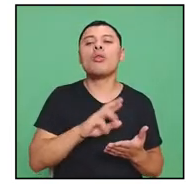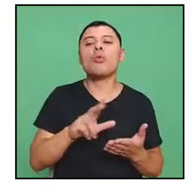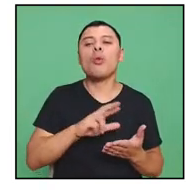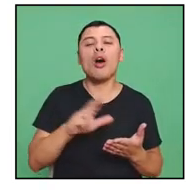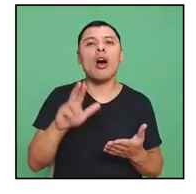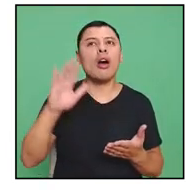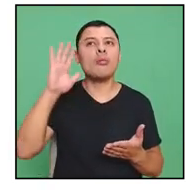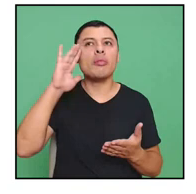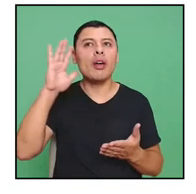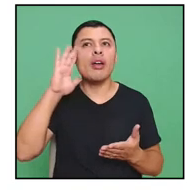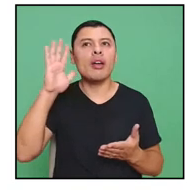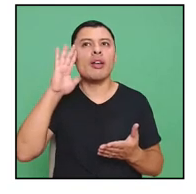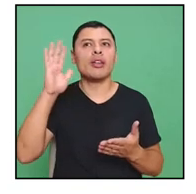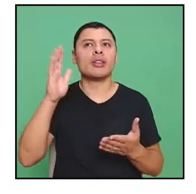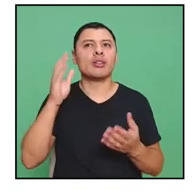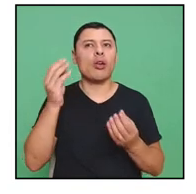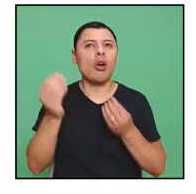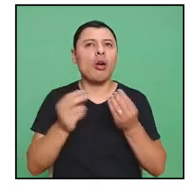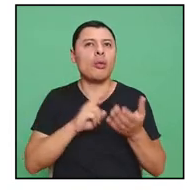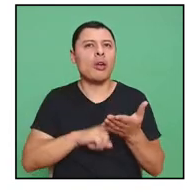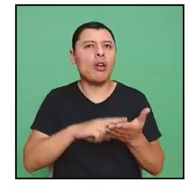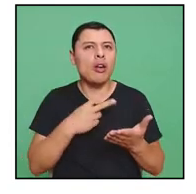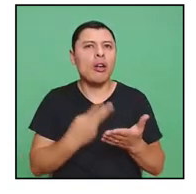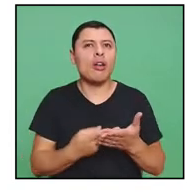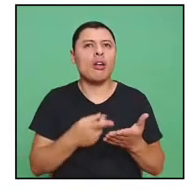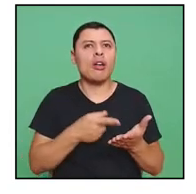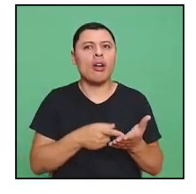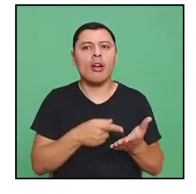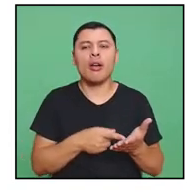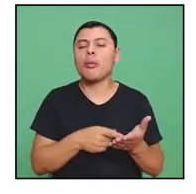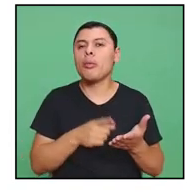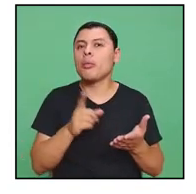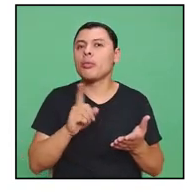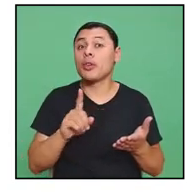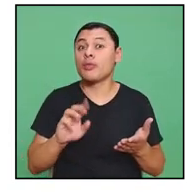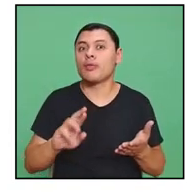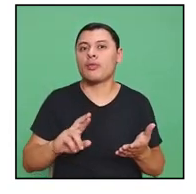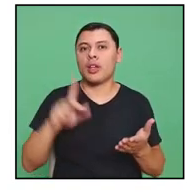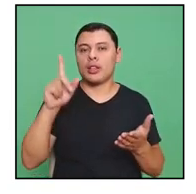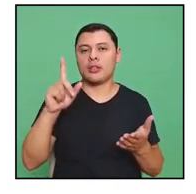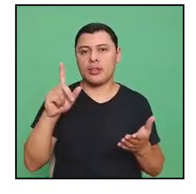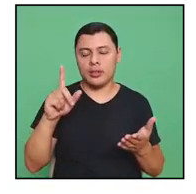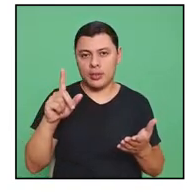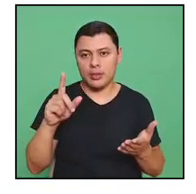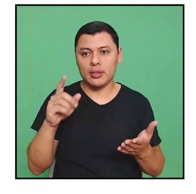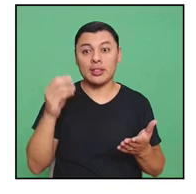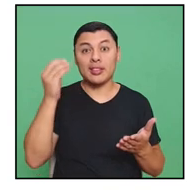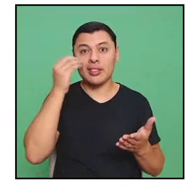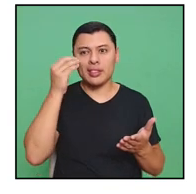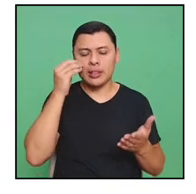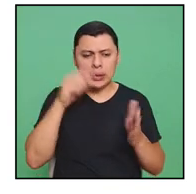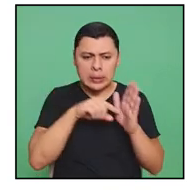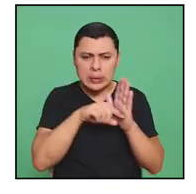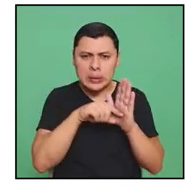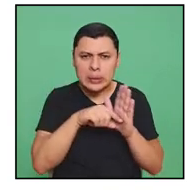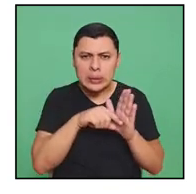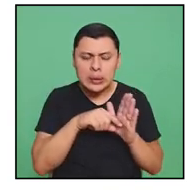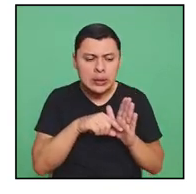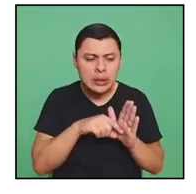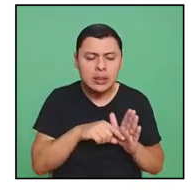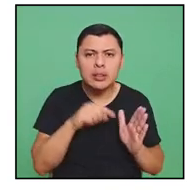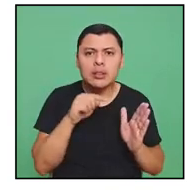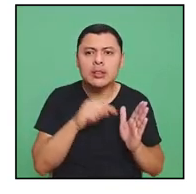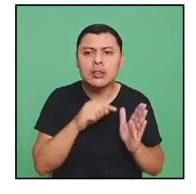idealiza uma noção de tradução, mas sim tentar depurar o máximo sentido